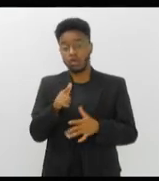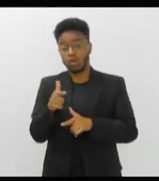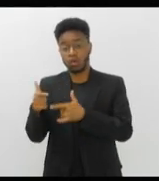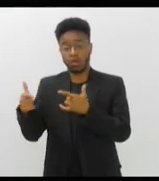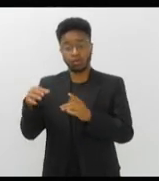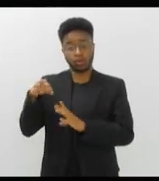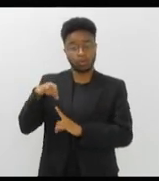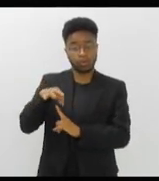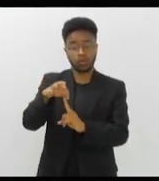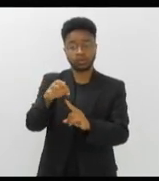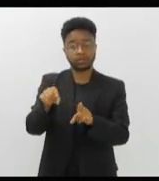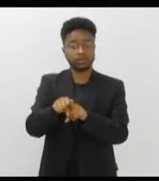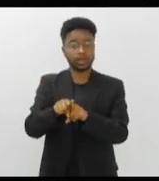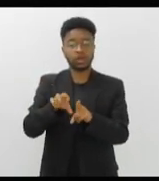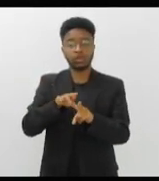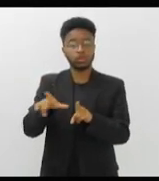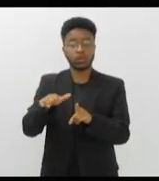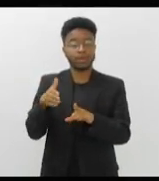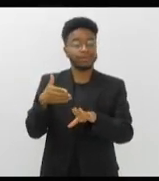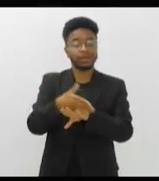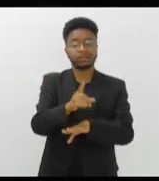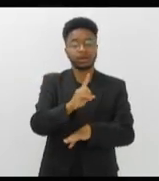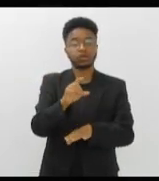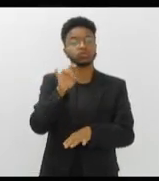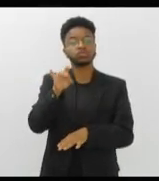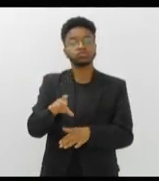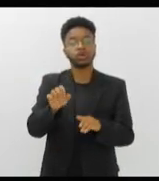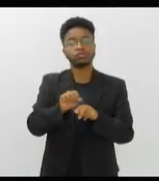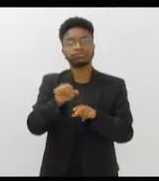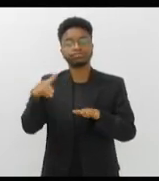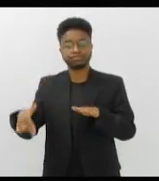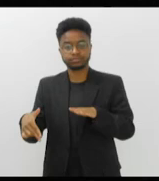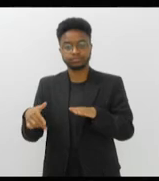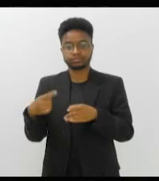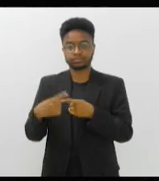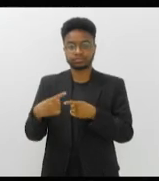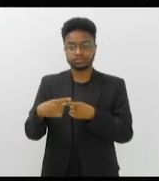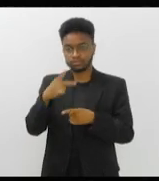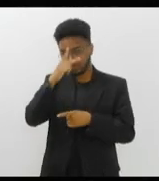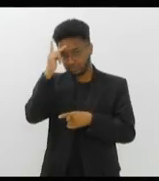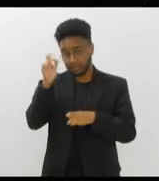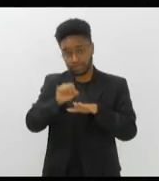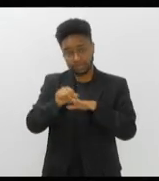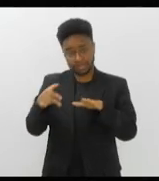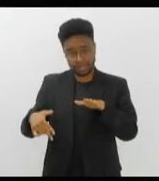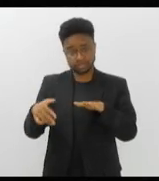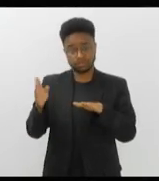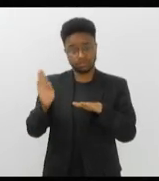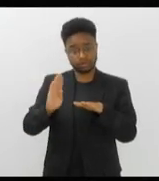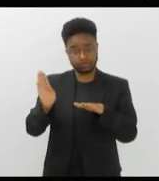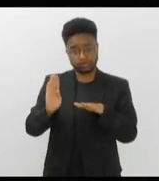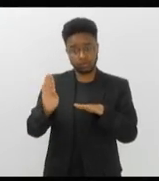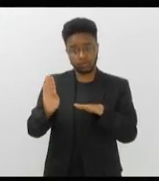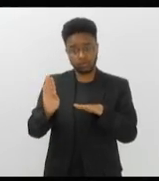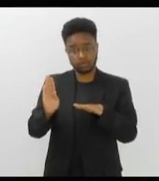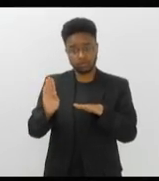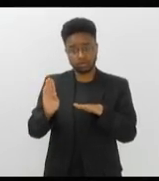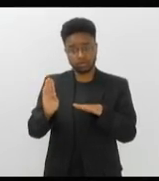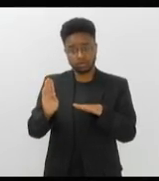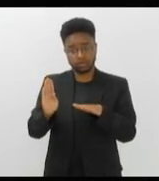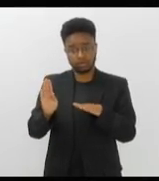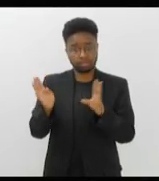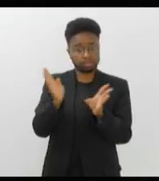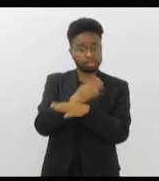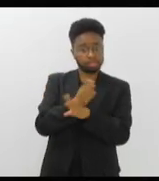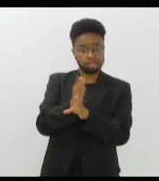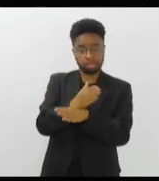embarcar são desembarque então o cidadão salta na estação de Botafogo a cidadã fica mais perdido